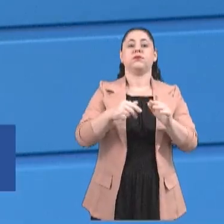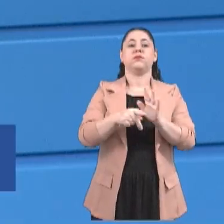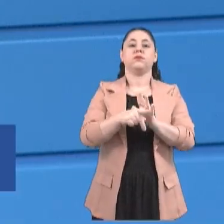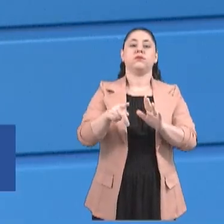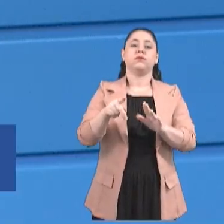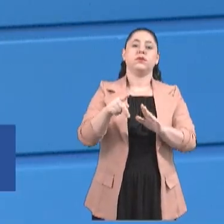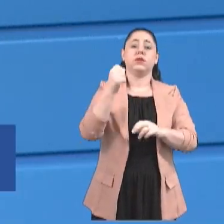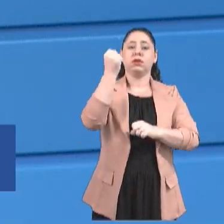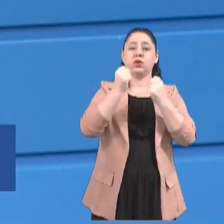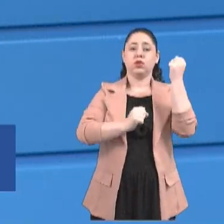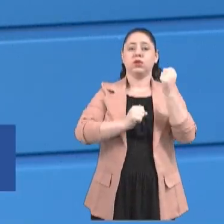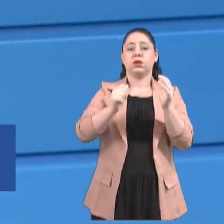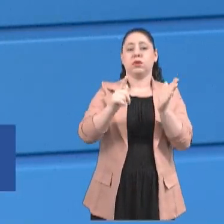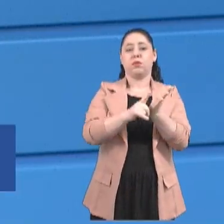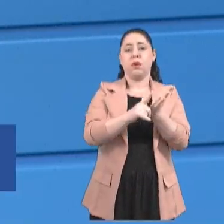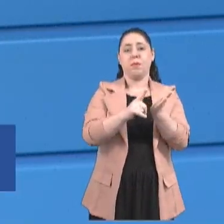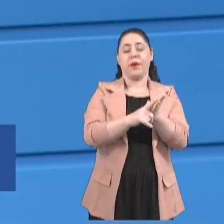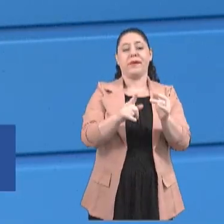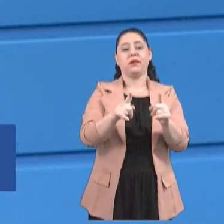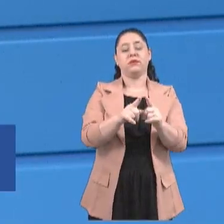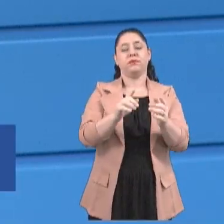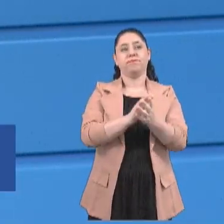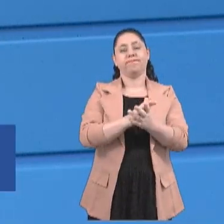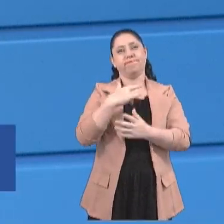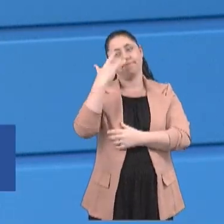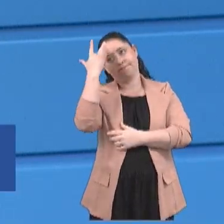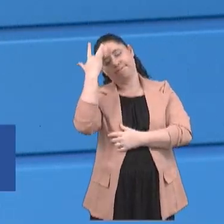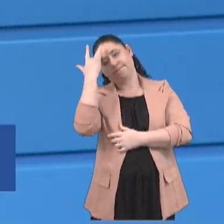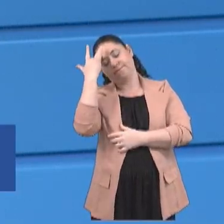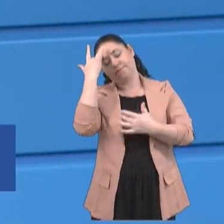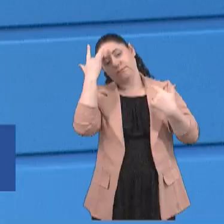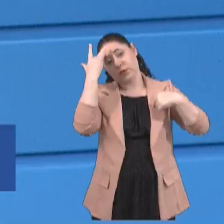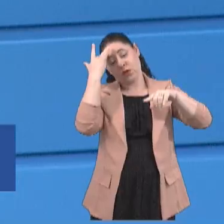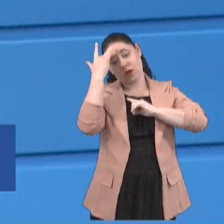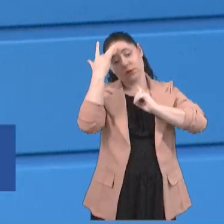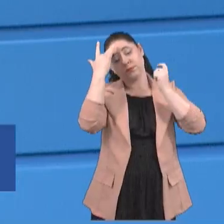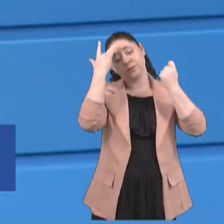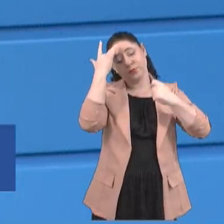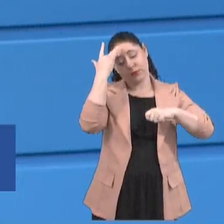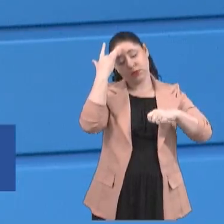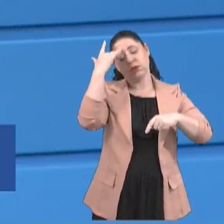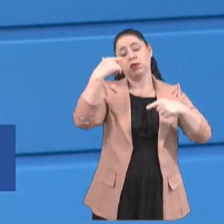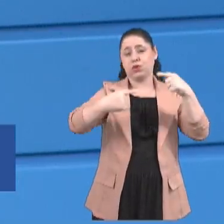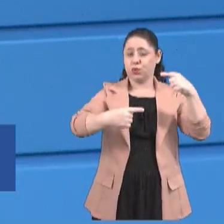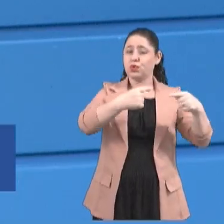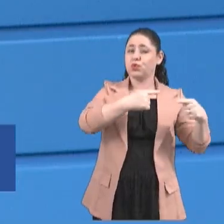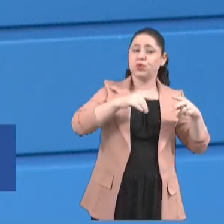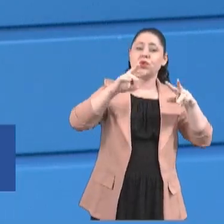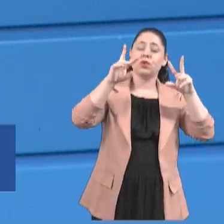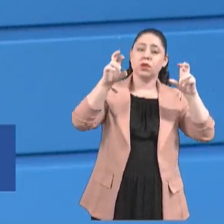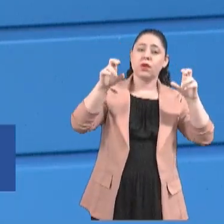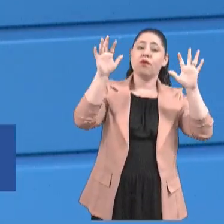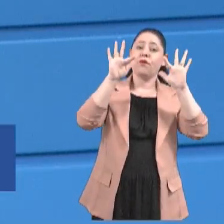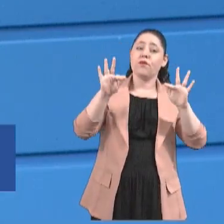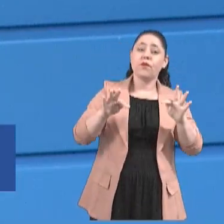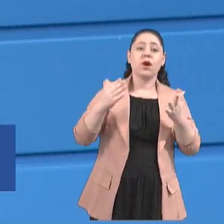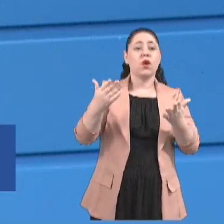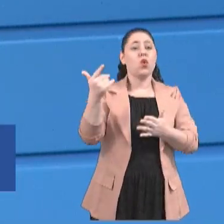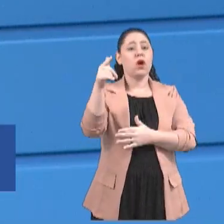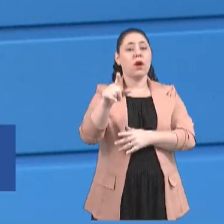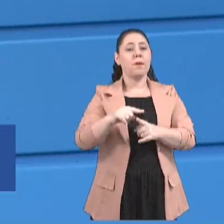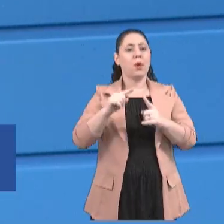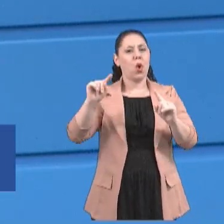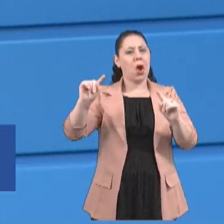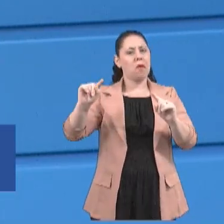nas indústrias papeleiras, e eu acho que nós temos que debater esse tema, e Vossa Excelência é feliz de novo quando